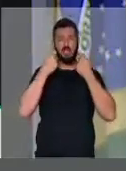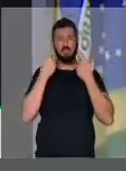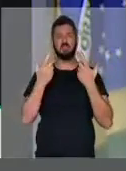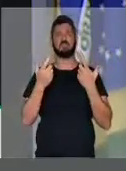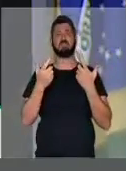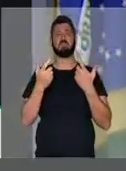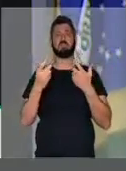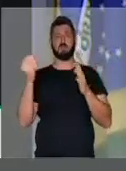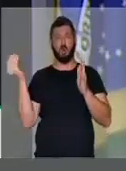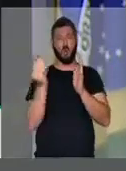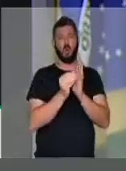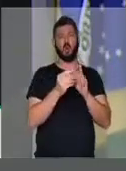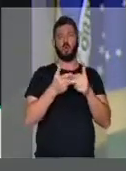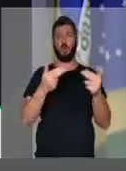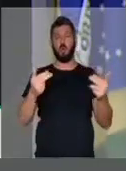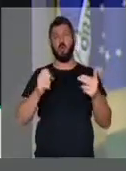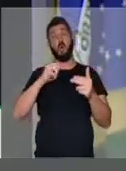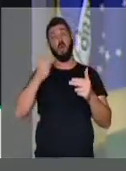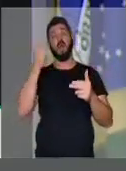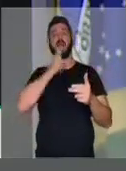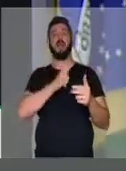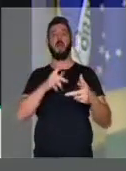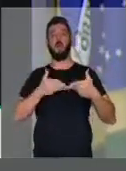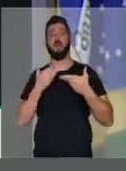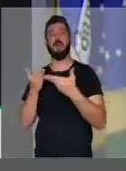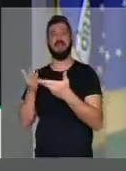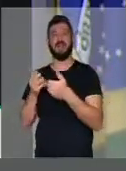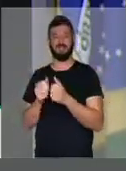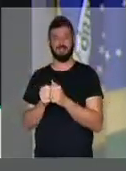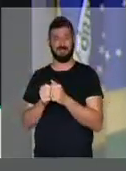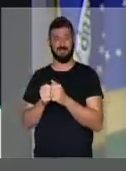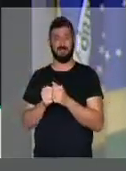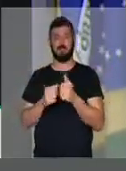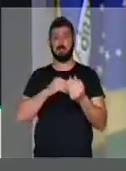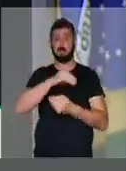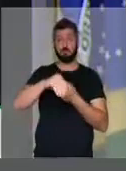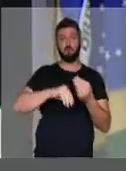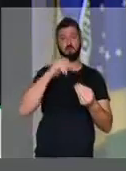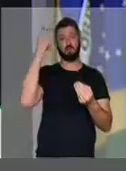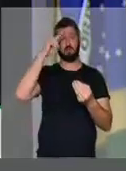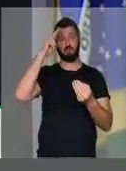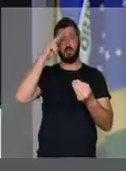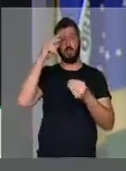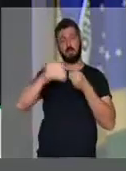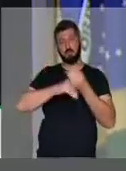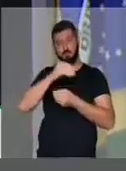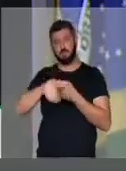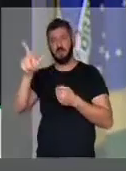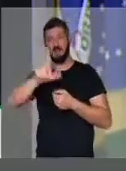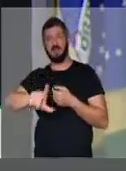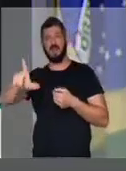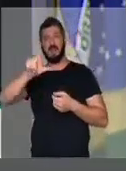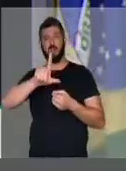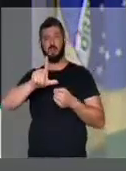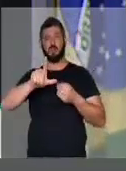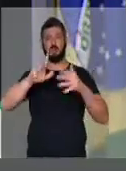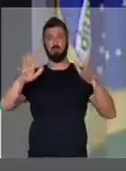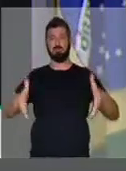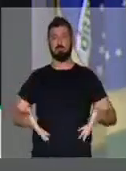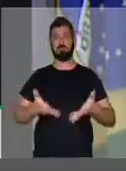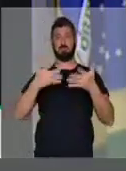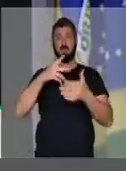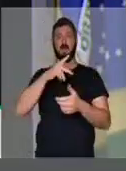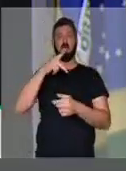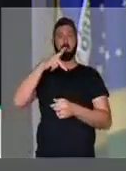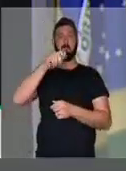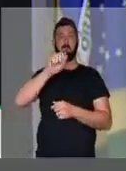passaram ou receberam homenagens. É um jornal que mistura história e literatura, que agradece a Paraíba e